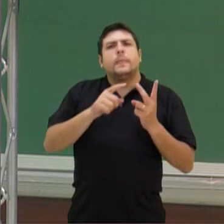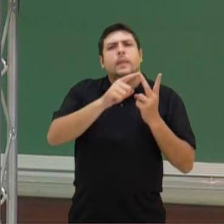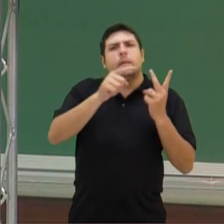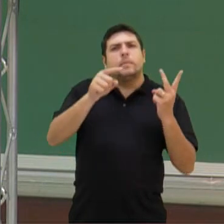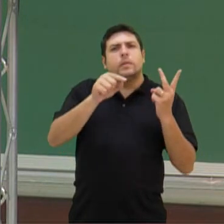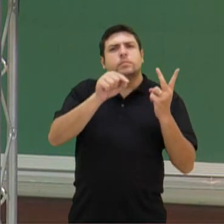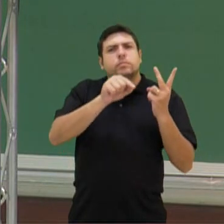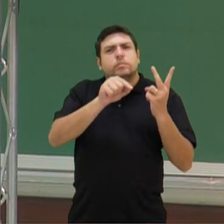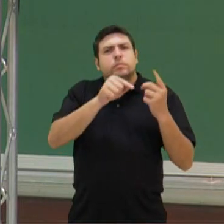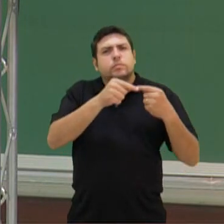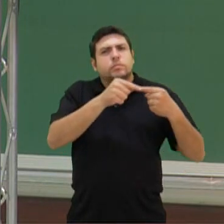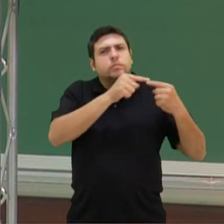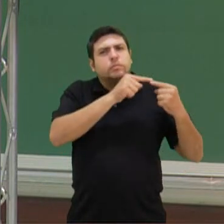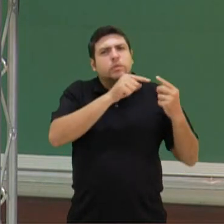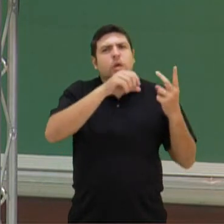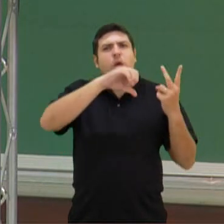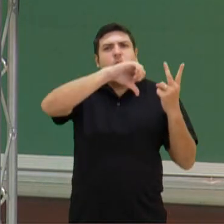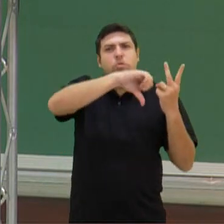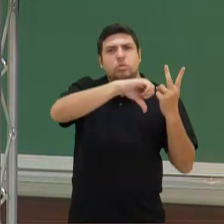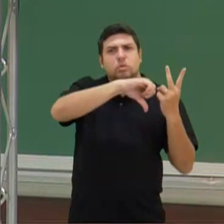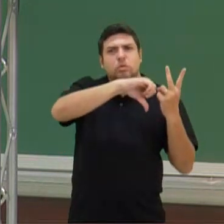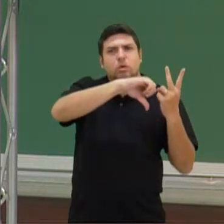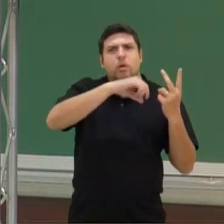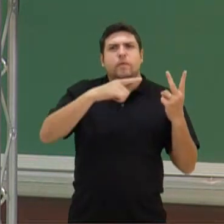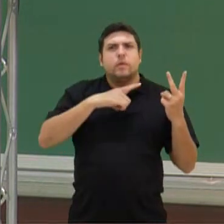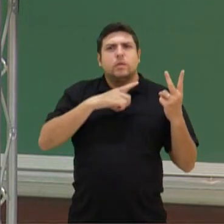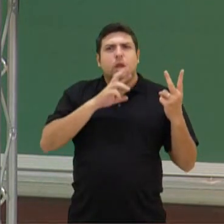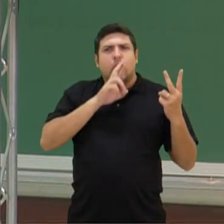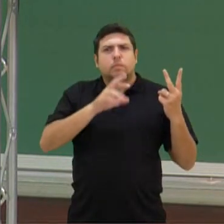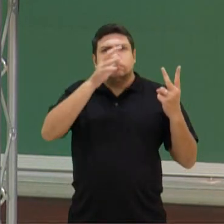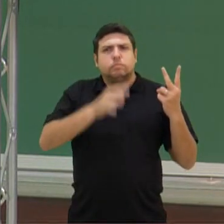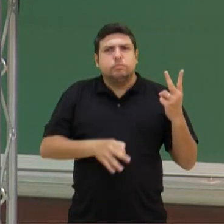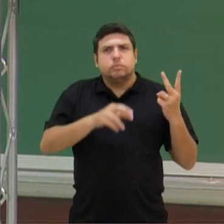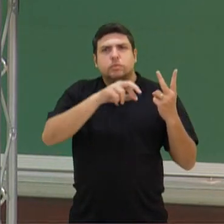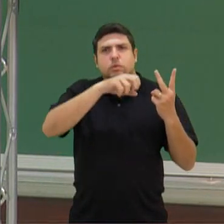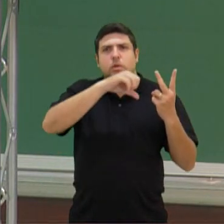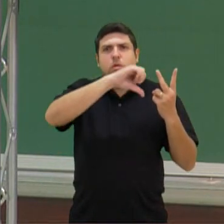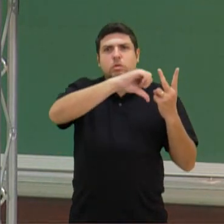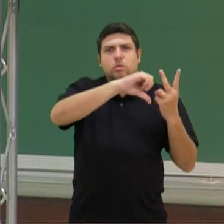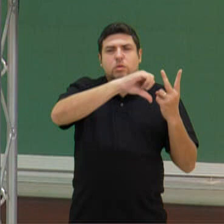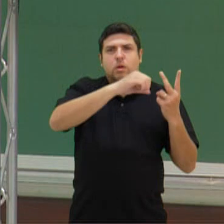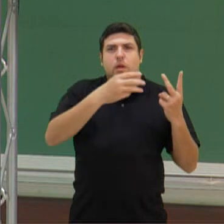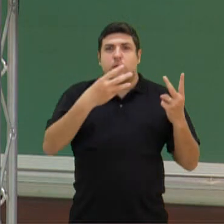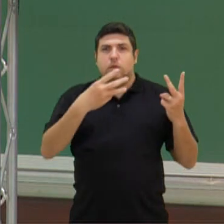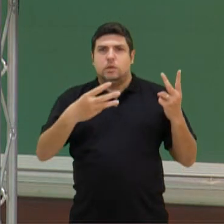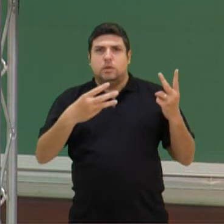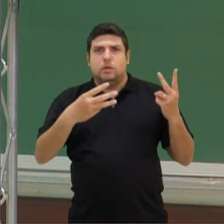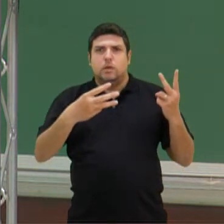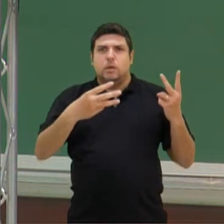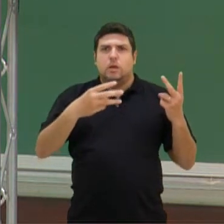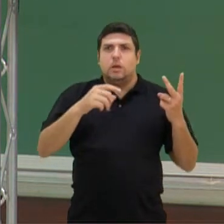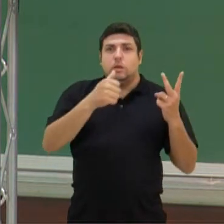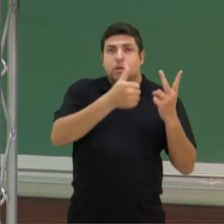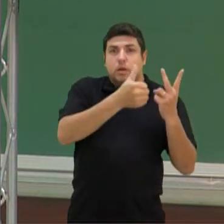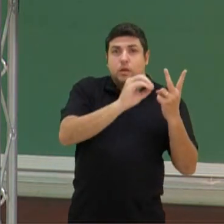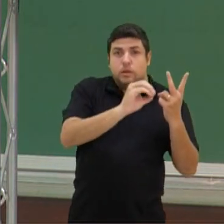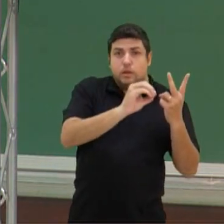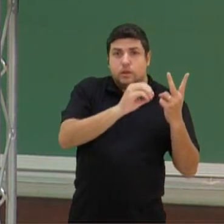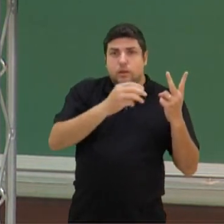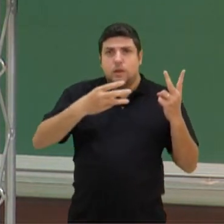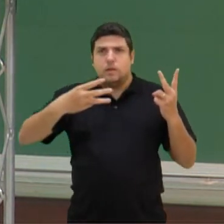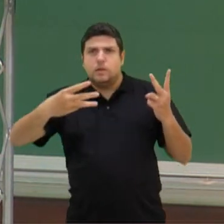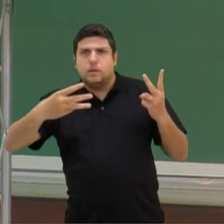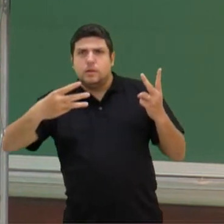ali? 9. Ótimo. Qual é aproximadamente, então, a raiz de 10? Aproximadamente 3, porque é perto do